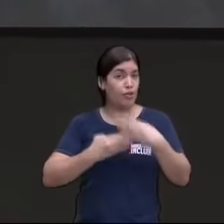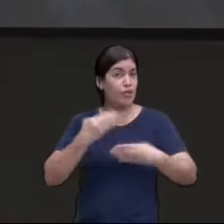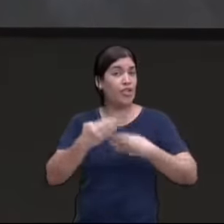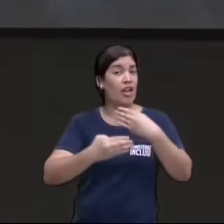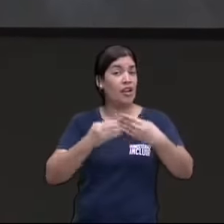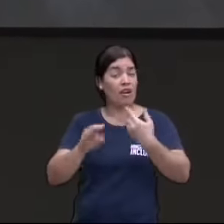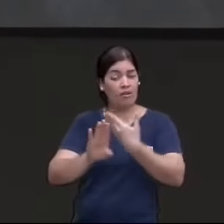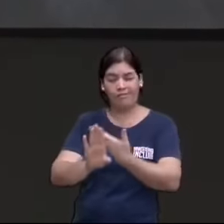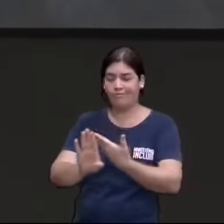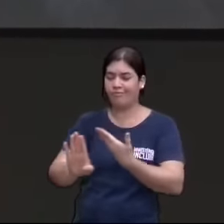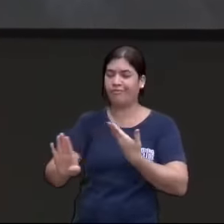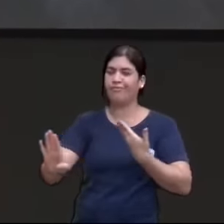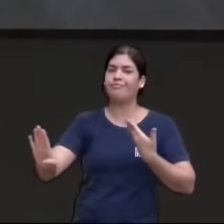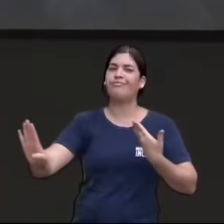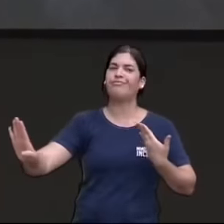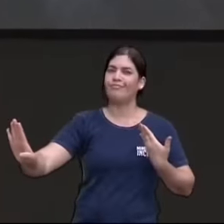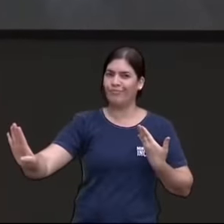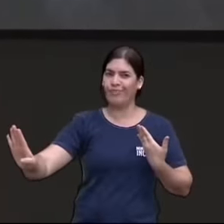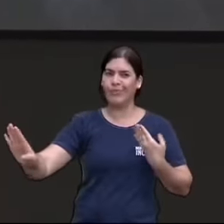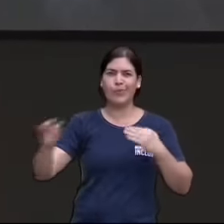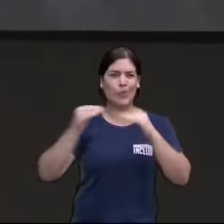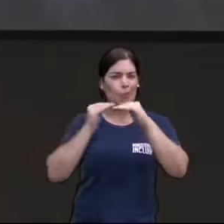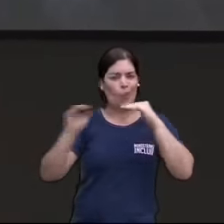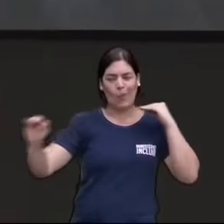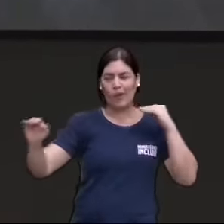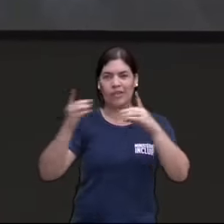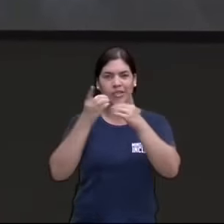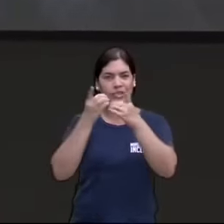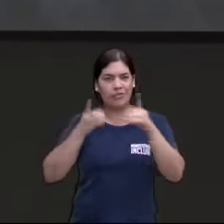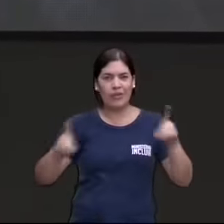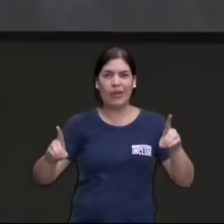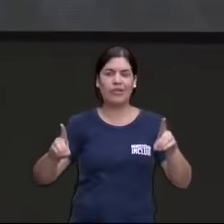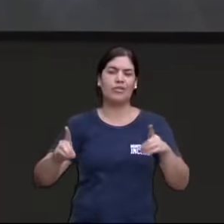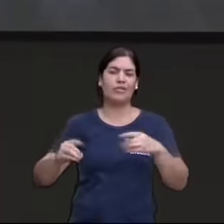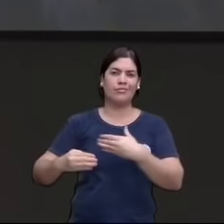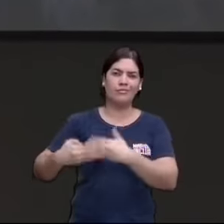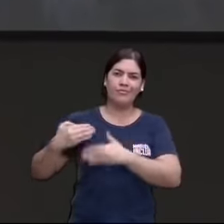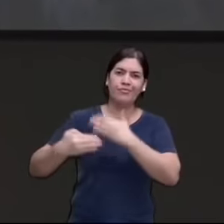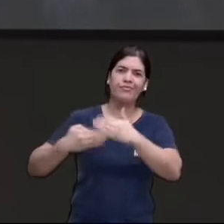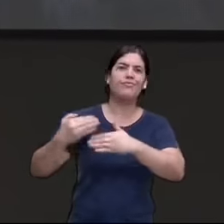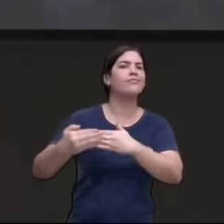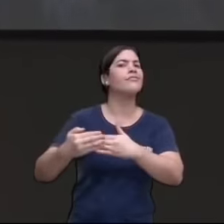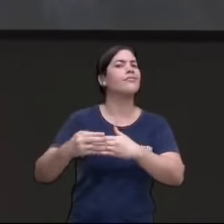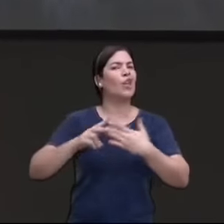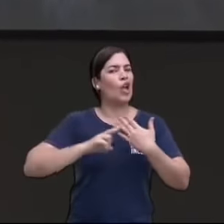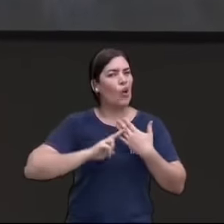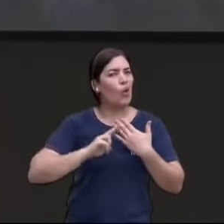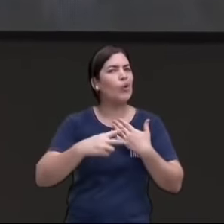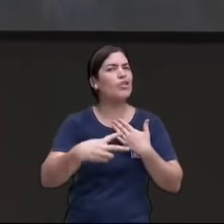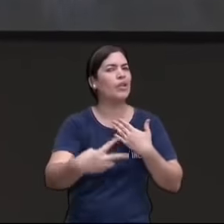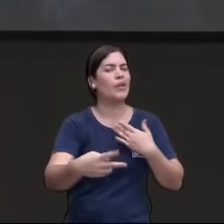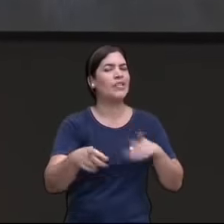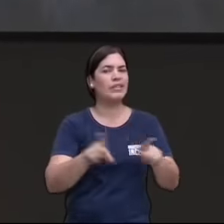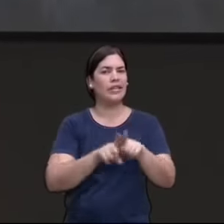um rumo de discórdia, de divórcio. E eles vão pagar um preço, e os filhos